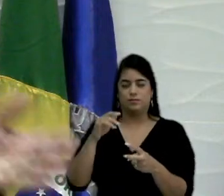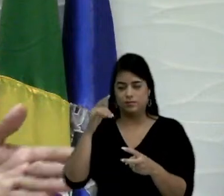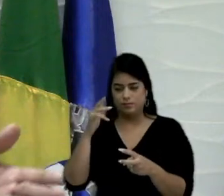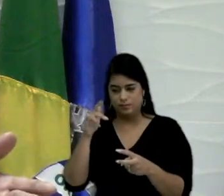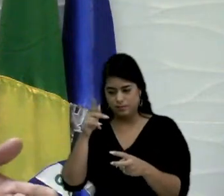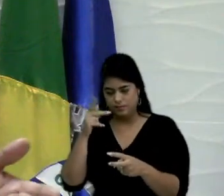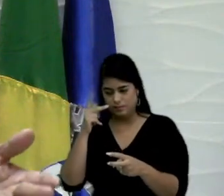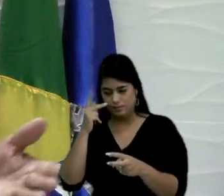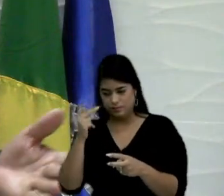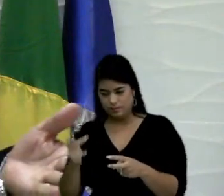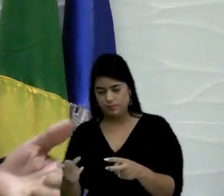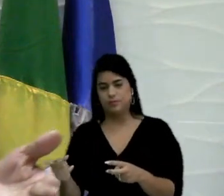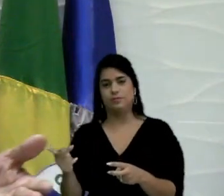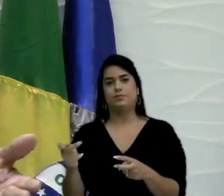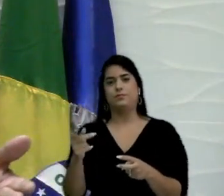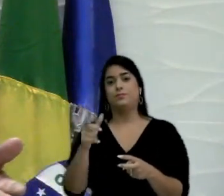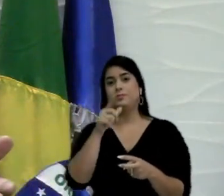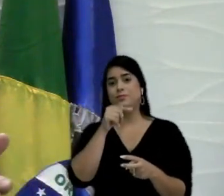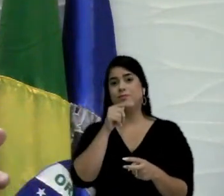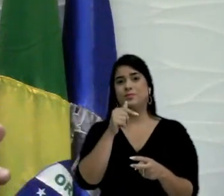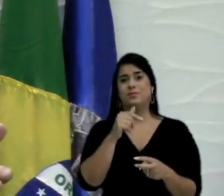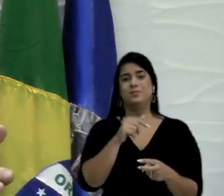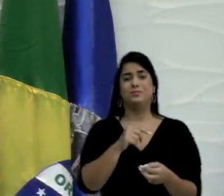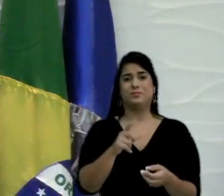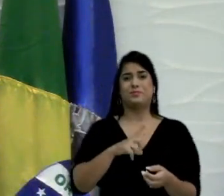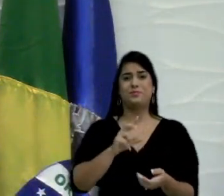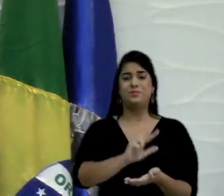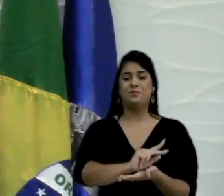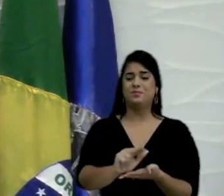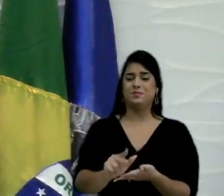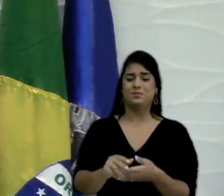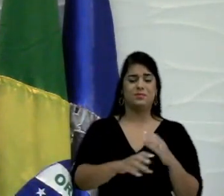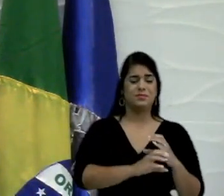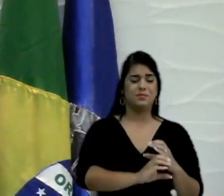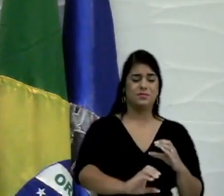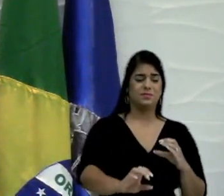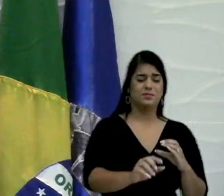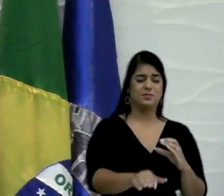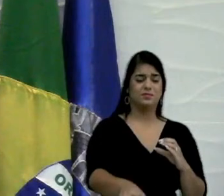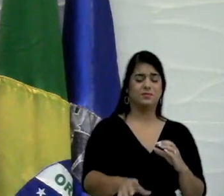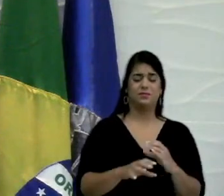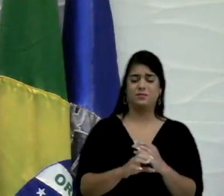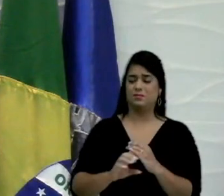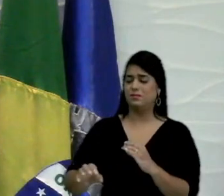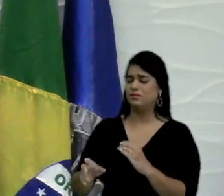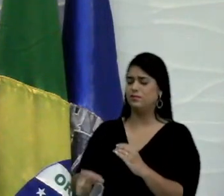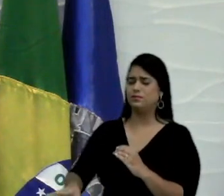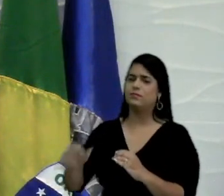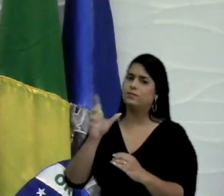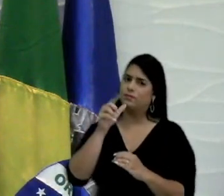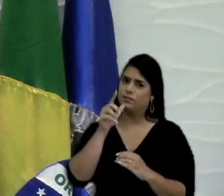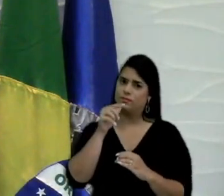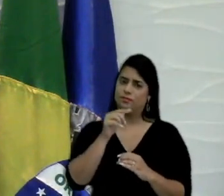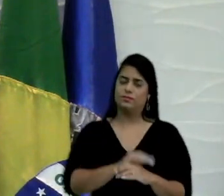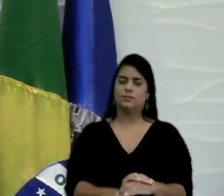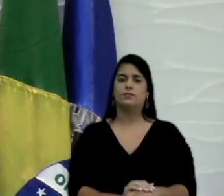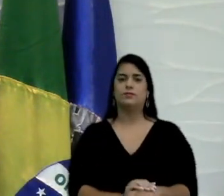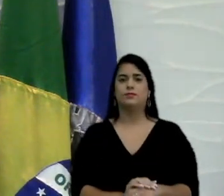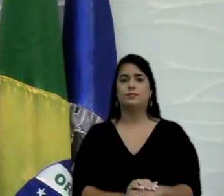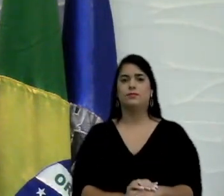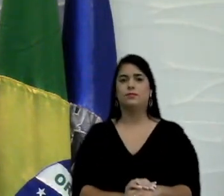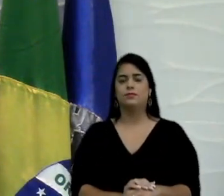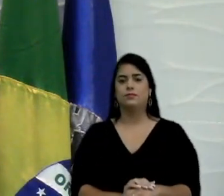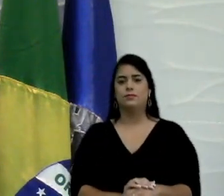quando ligar a água dá muitos vazamento aí t o pessoal da Compesa lá presente vai aí fazendo ess